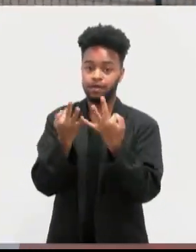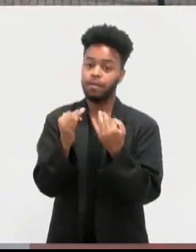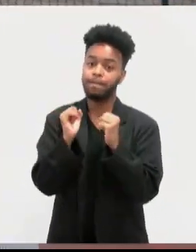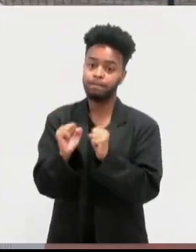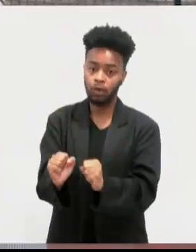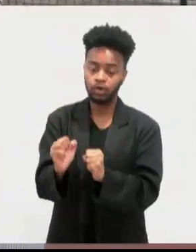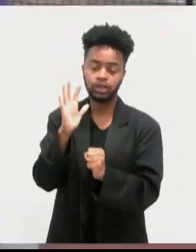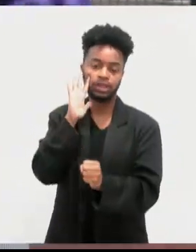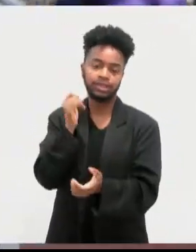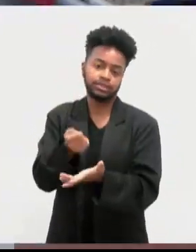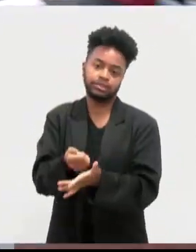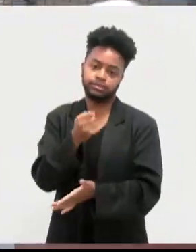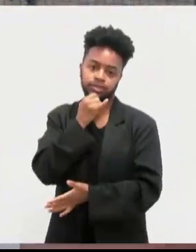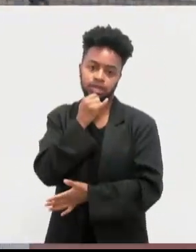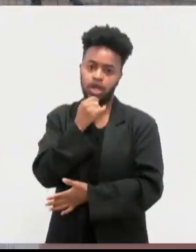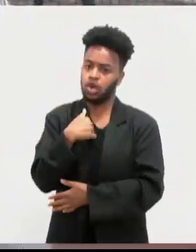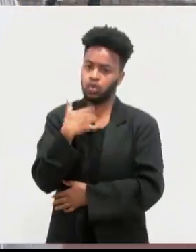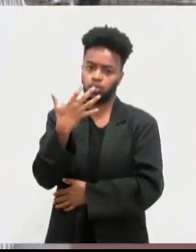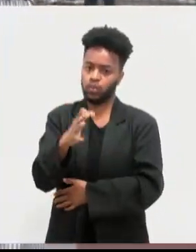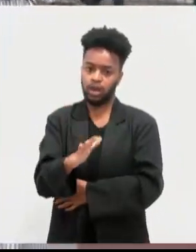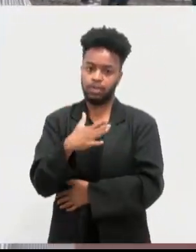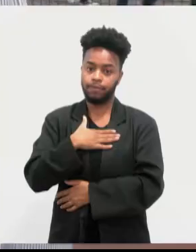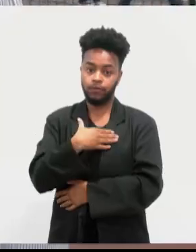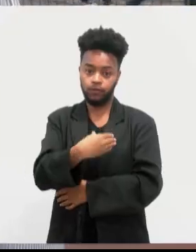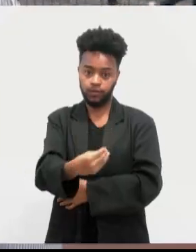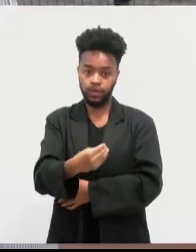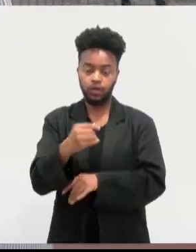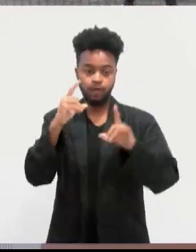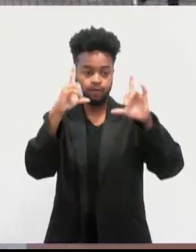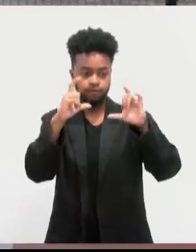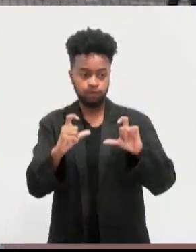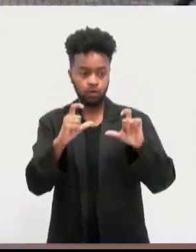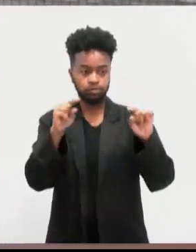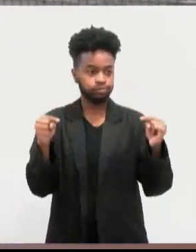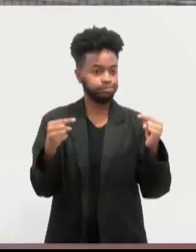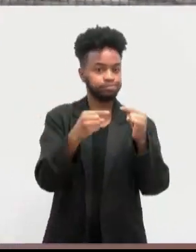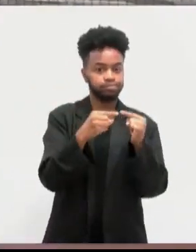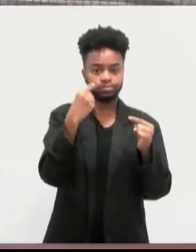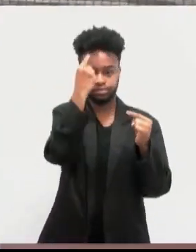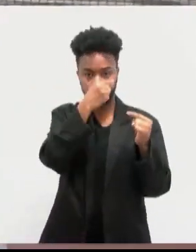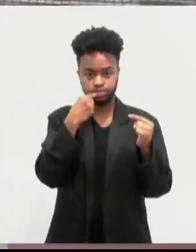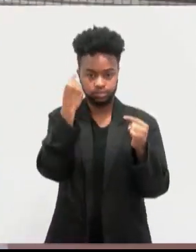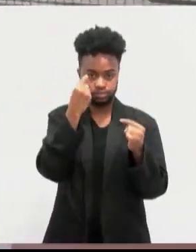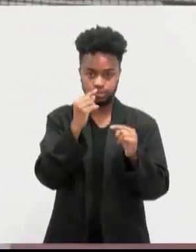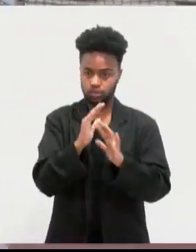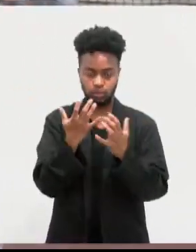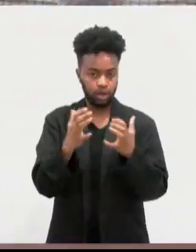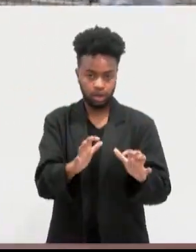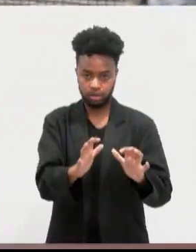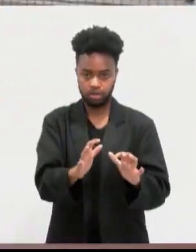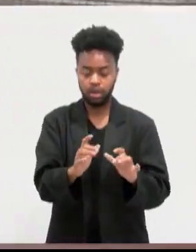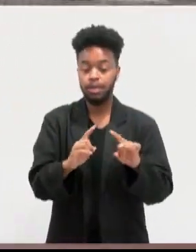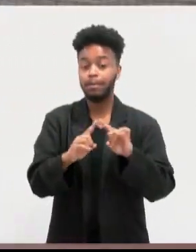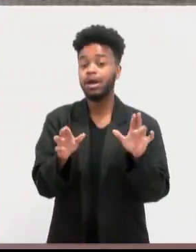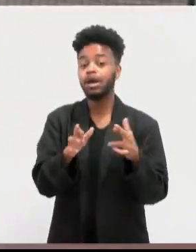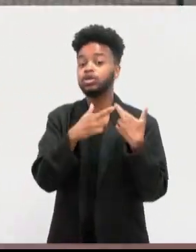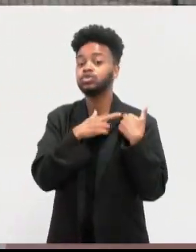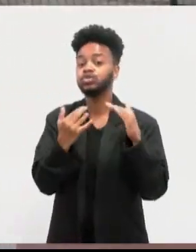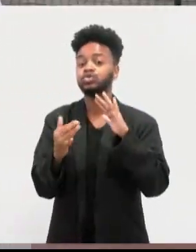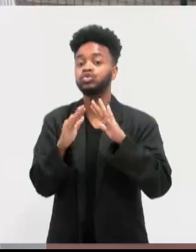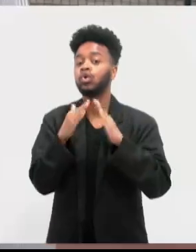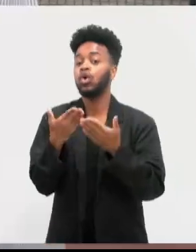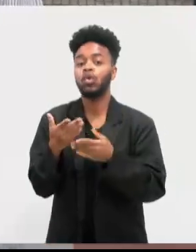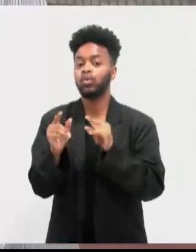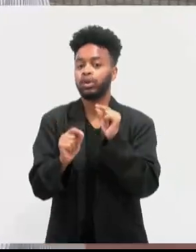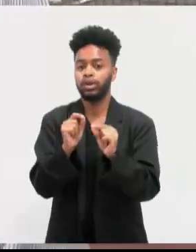podem definir que eu não gostaria que meu filho tivesse sua foto realizada para um reconhecimento facial. E aí, qual é a responsabilidade da instituição de